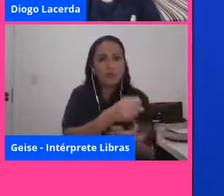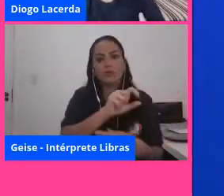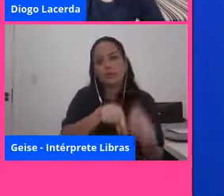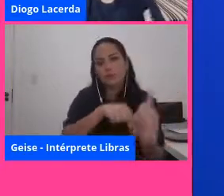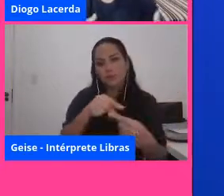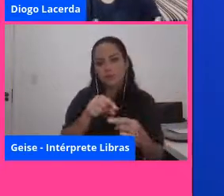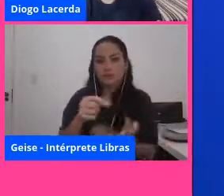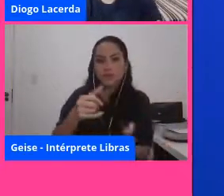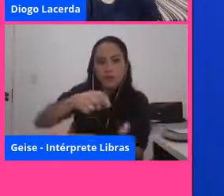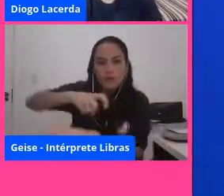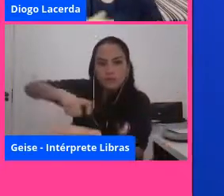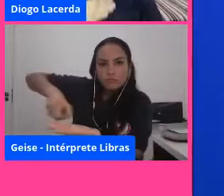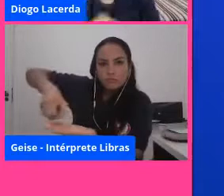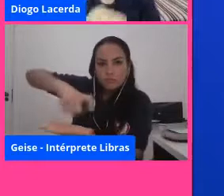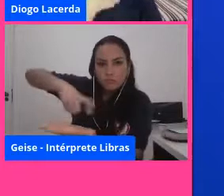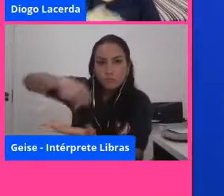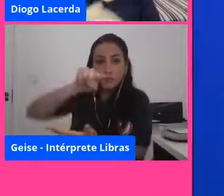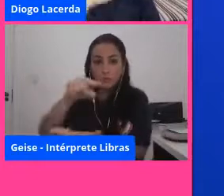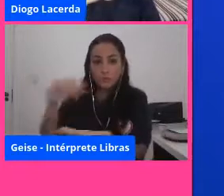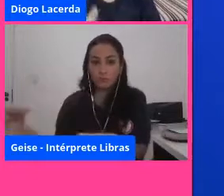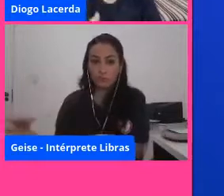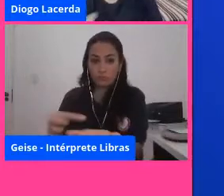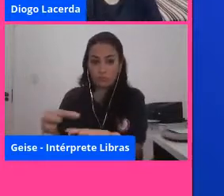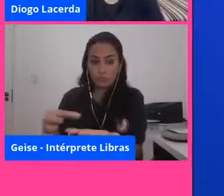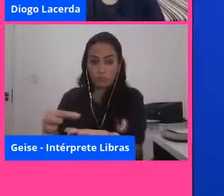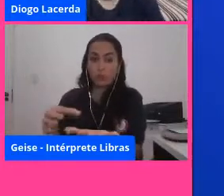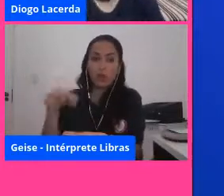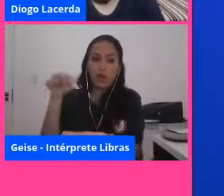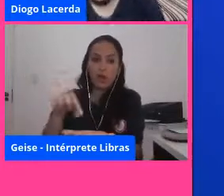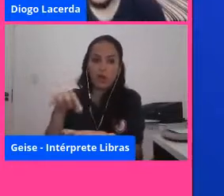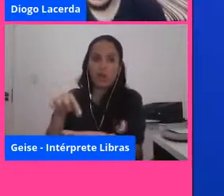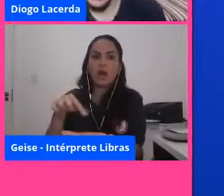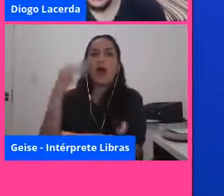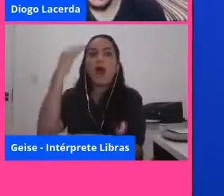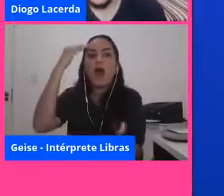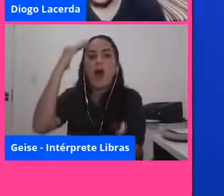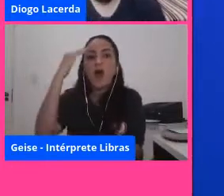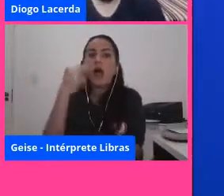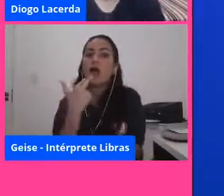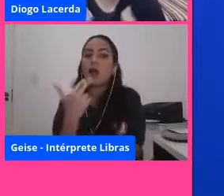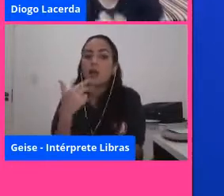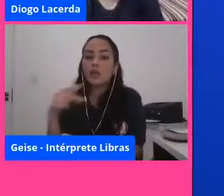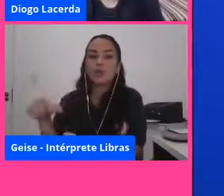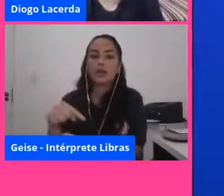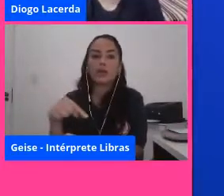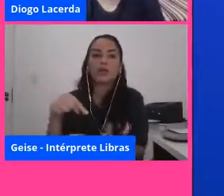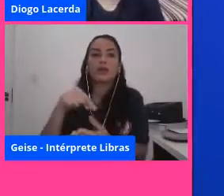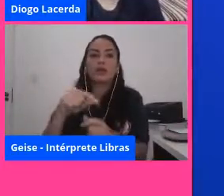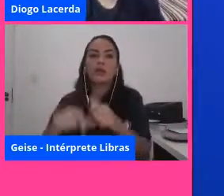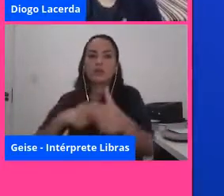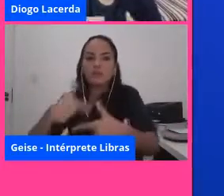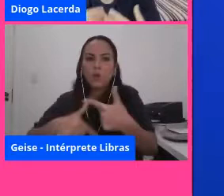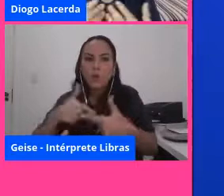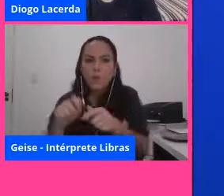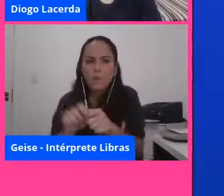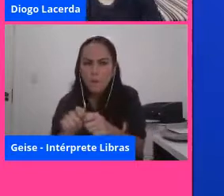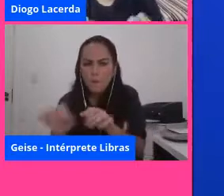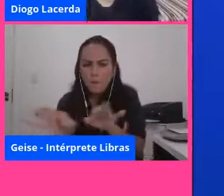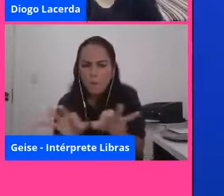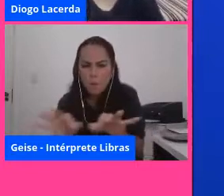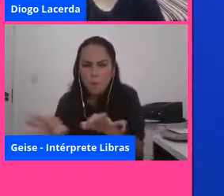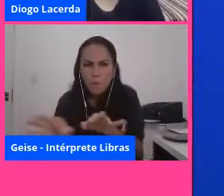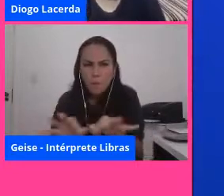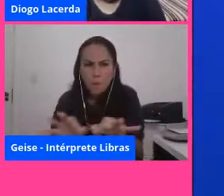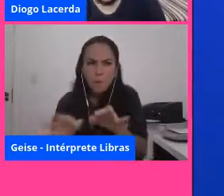vai fazer um processamento de adição de camada por camada. Por isso que a gente chama que é manufatura aditiva, que ela vai